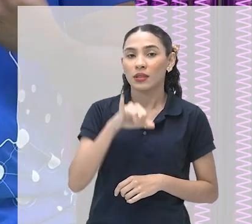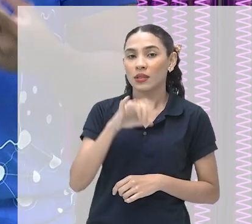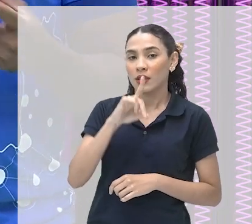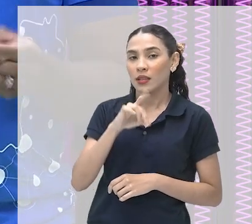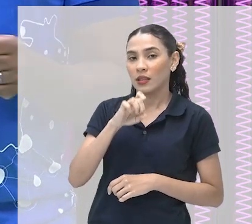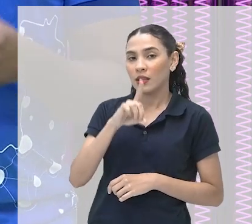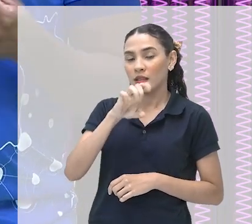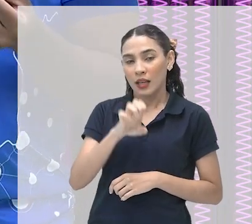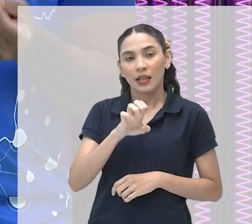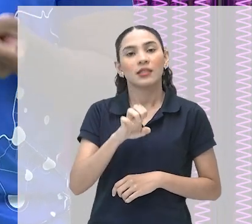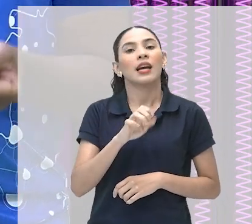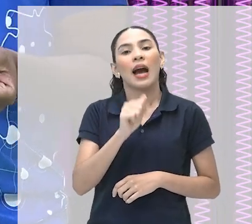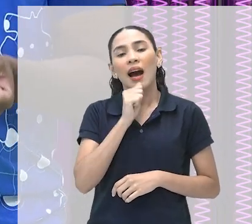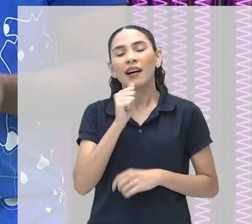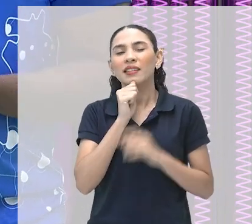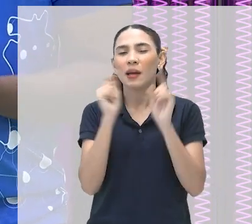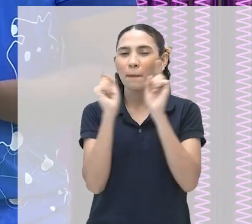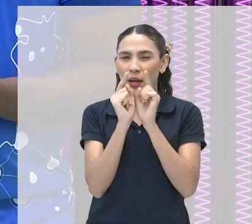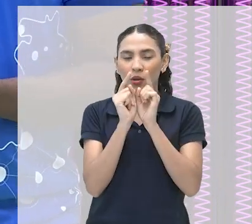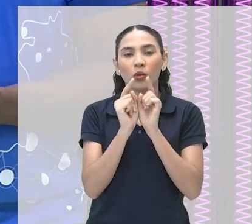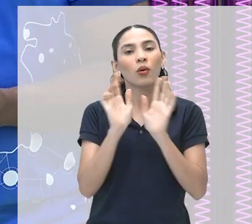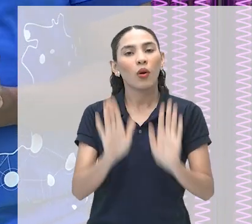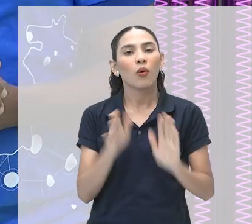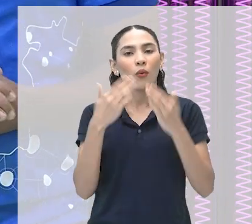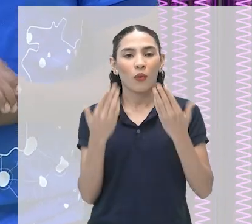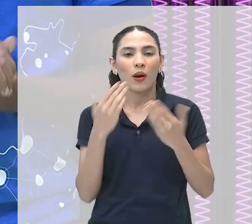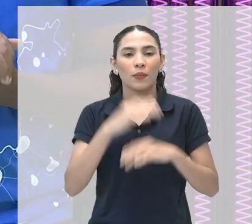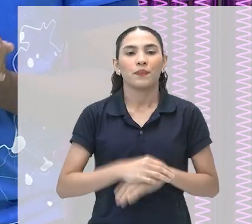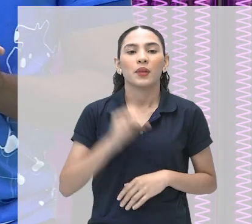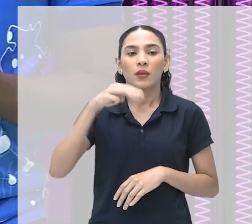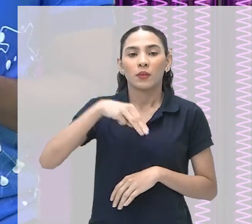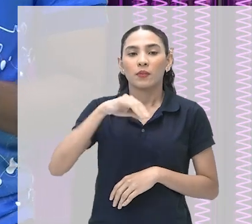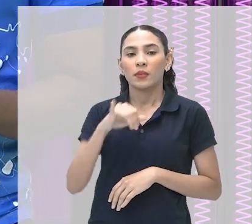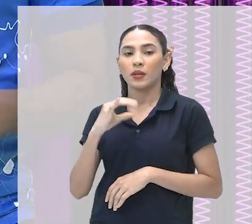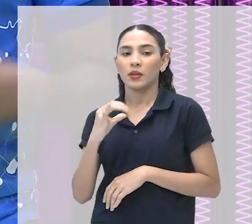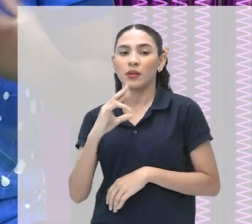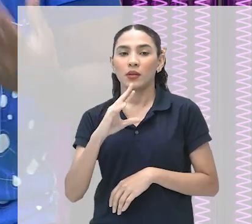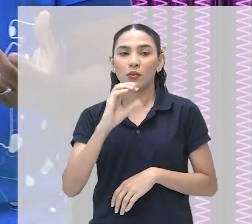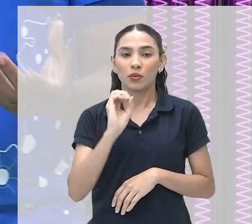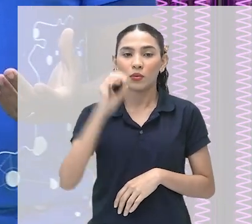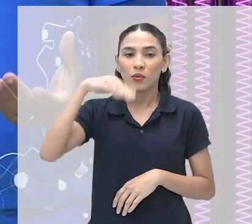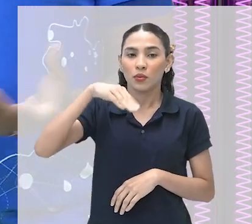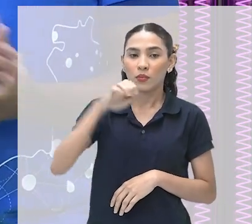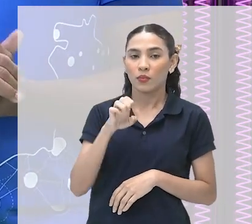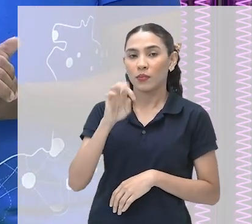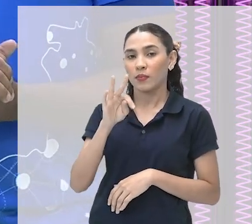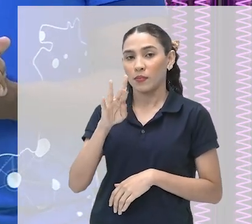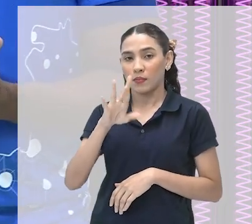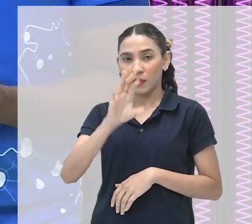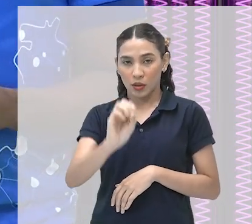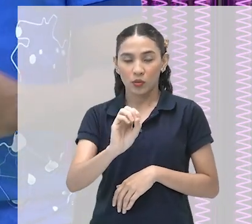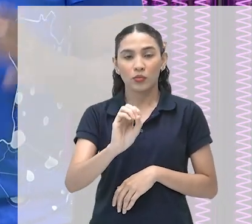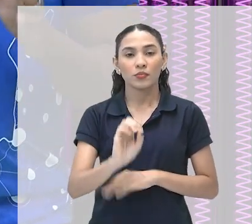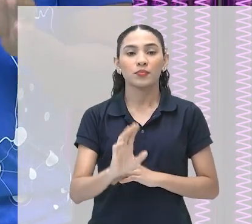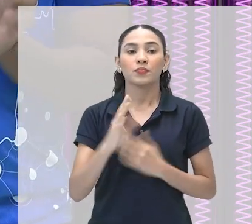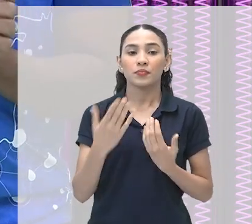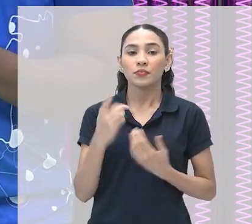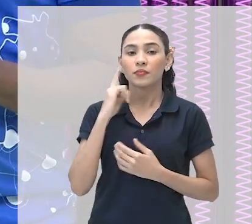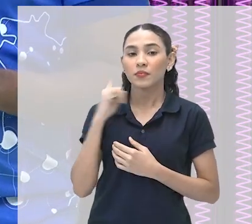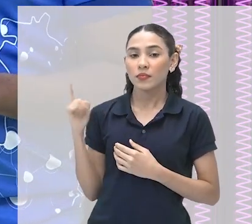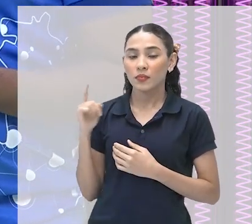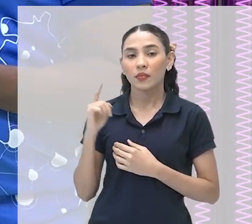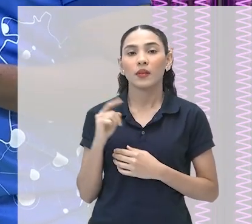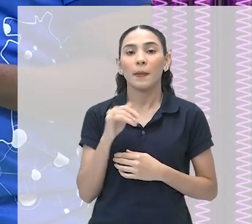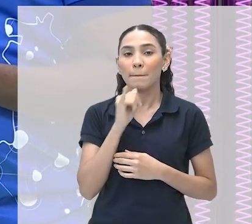medir ainda coisas menores. Qual é essa unidade? É o micômetro. O micômetro eu vou